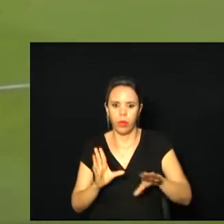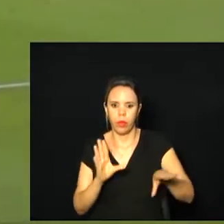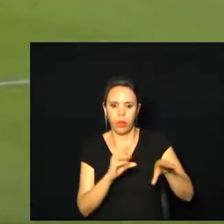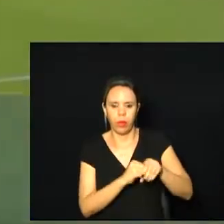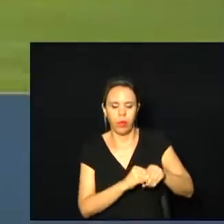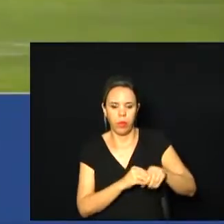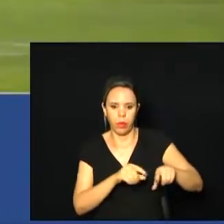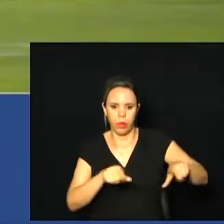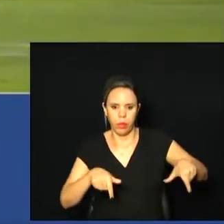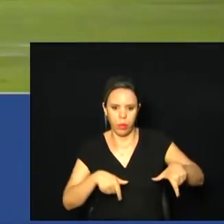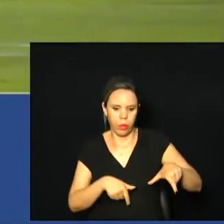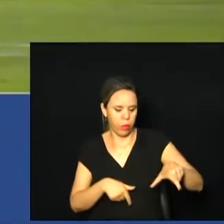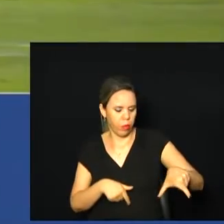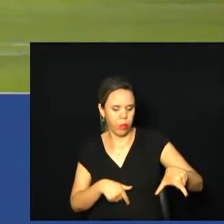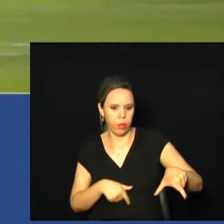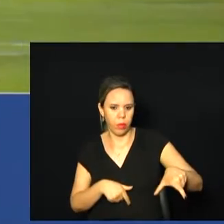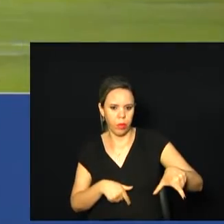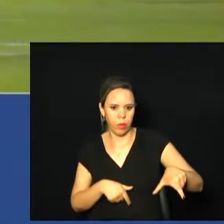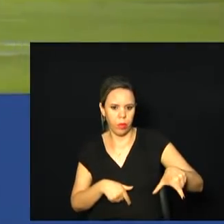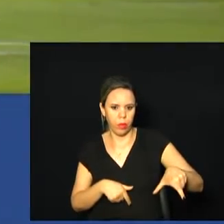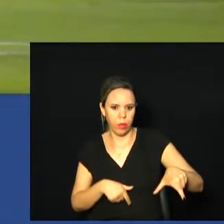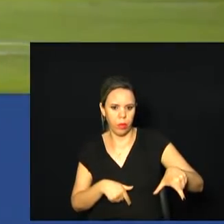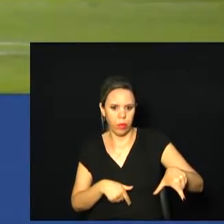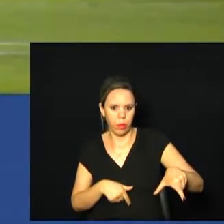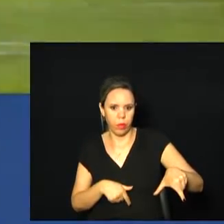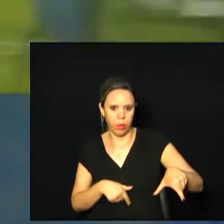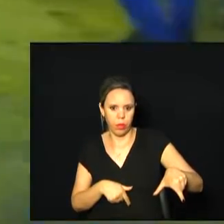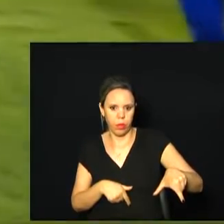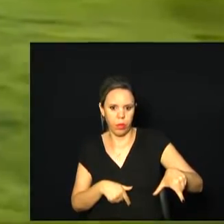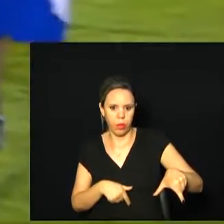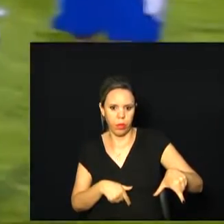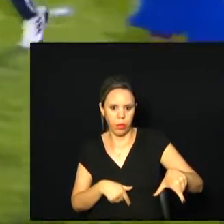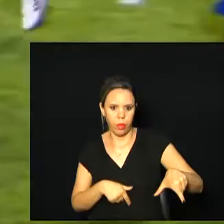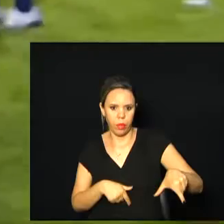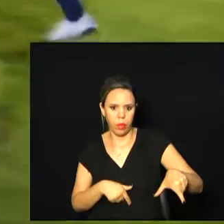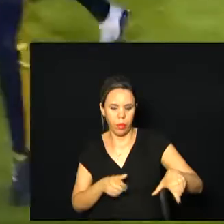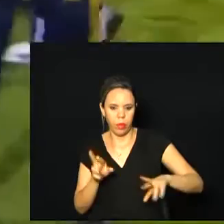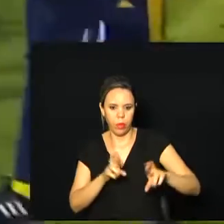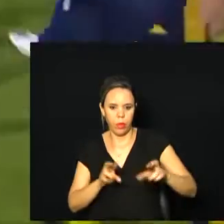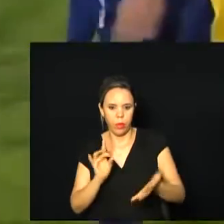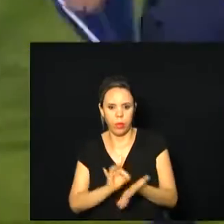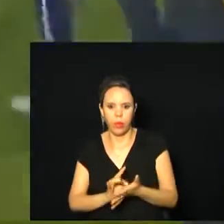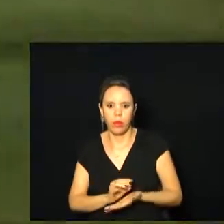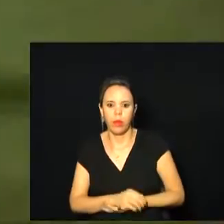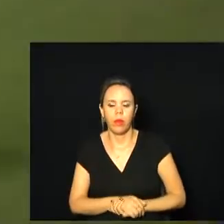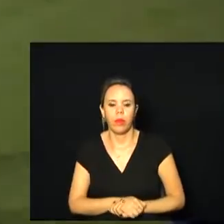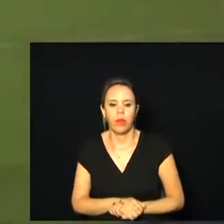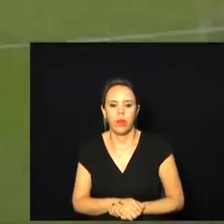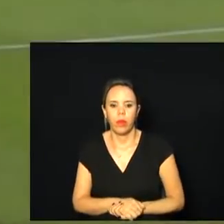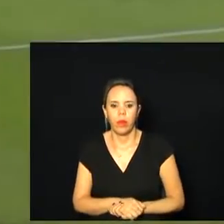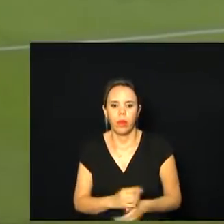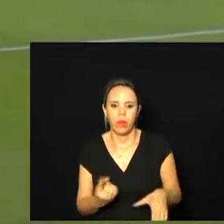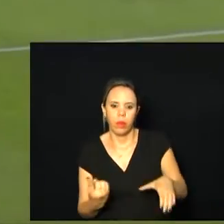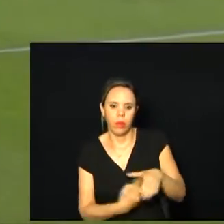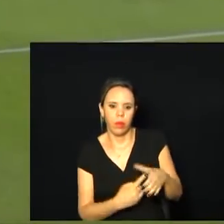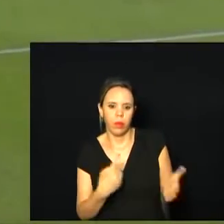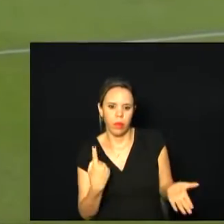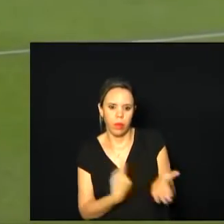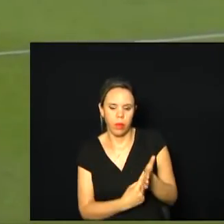dentro da área. O VAR chamou Pedro Voaden, que confirmou. Pênalti